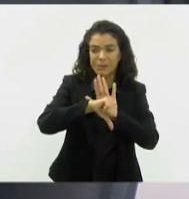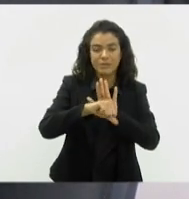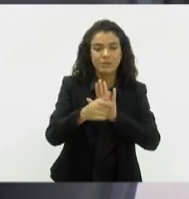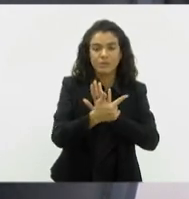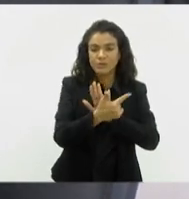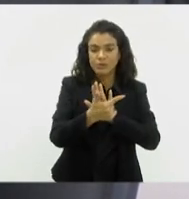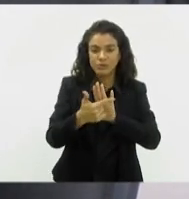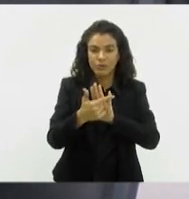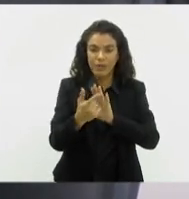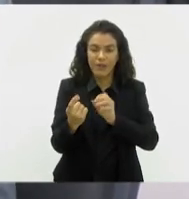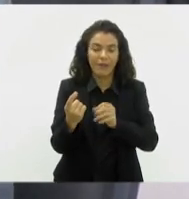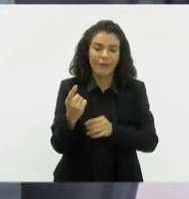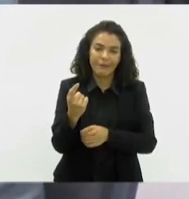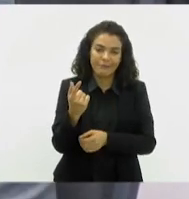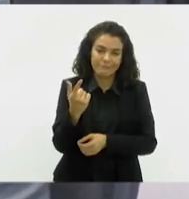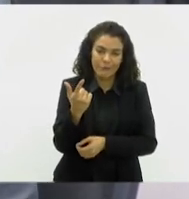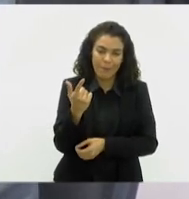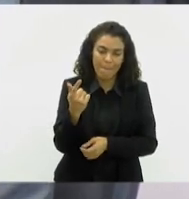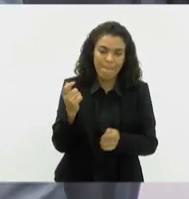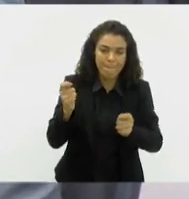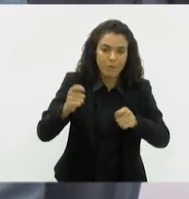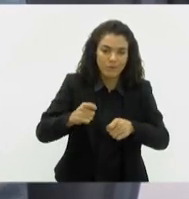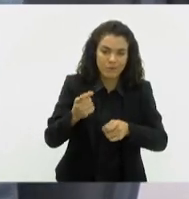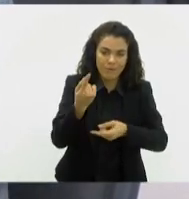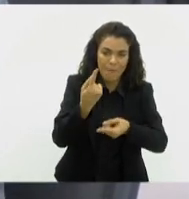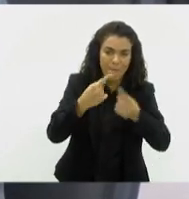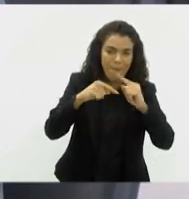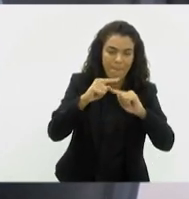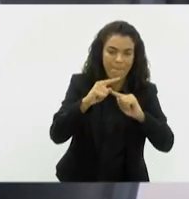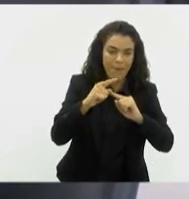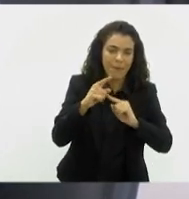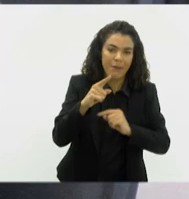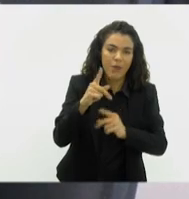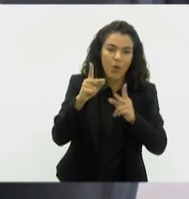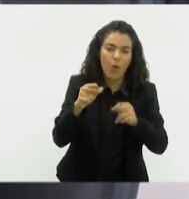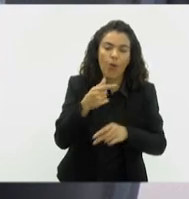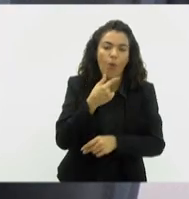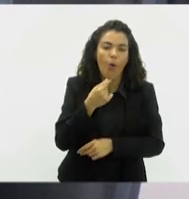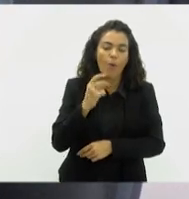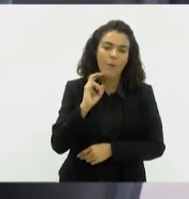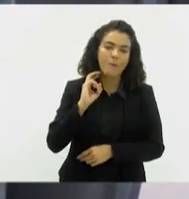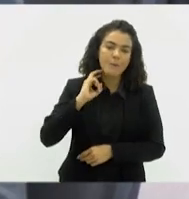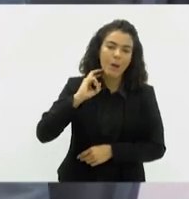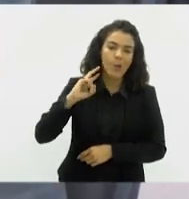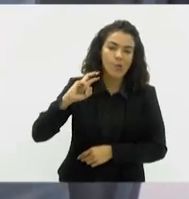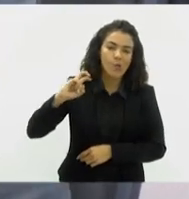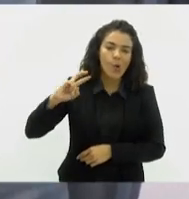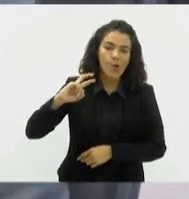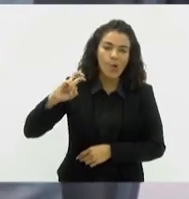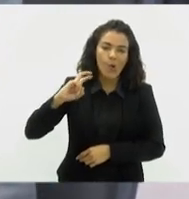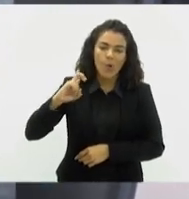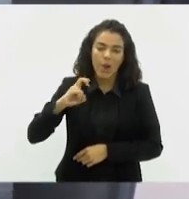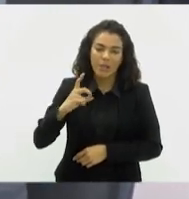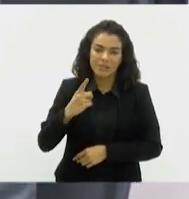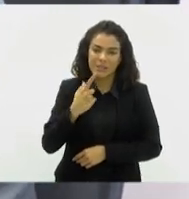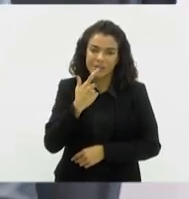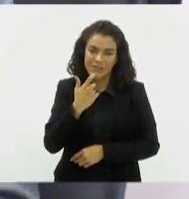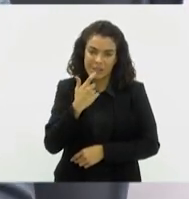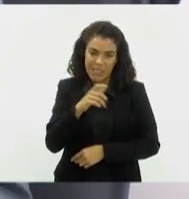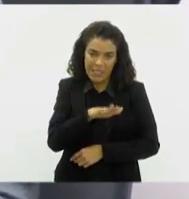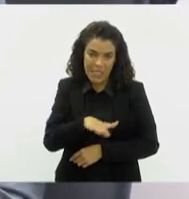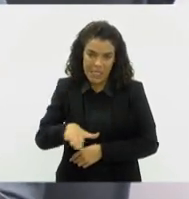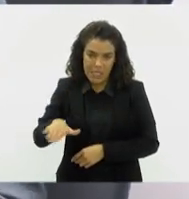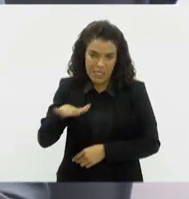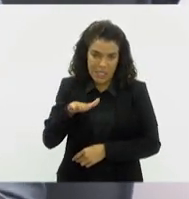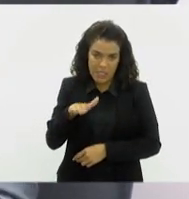não tem ressocialização. O cara que assassina a criança e chupa o sangue da criança, para mim, tem que estar no inferno junto com um demônio. Não tem ressocialização em lugar